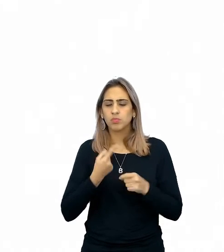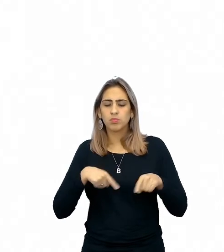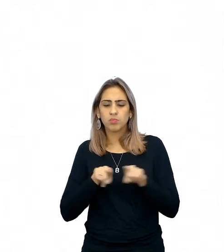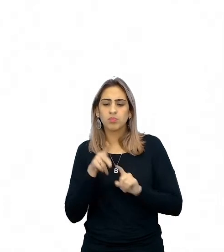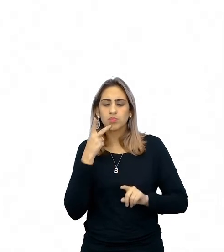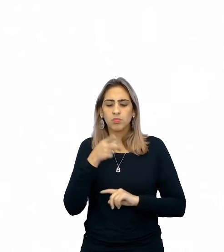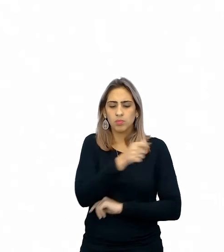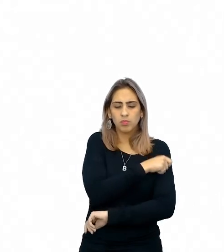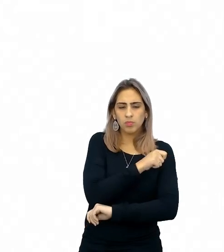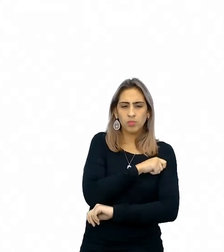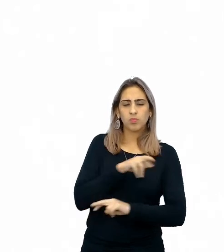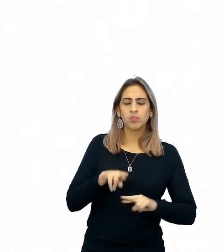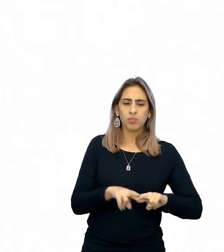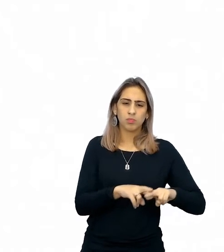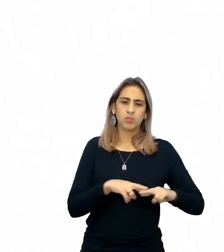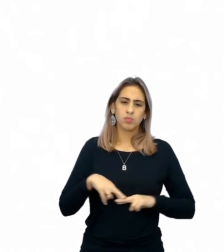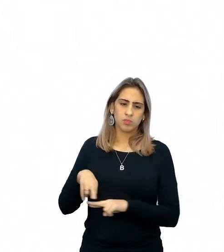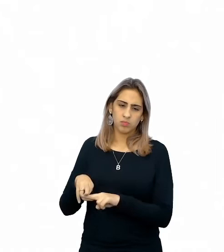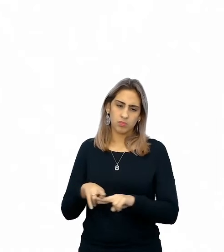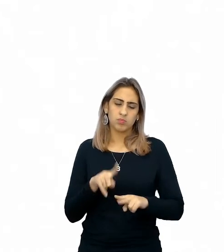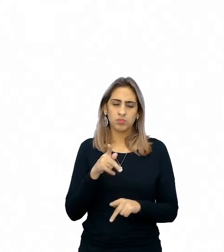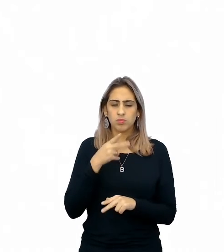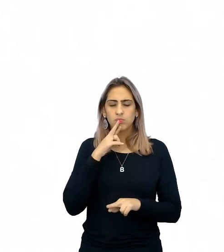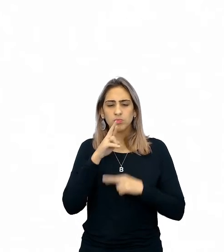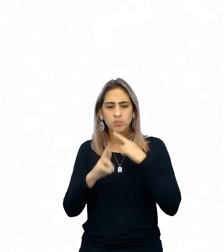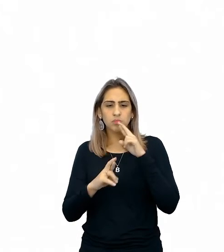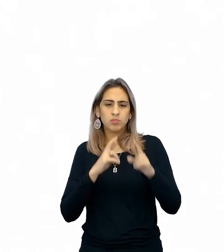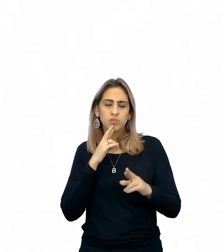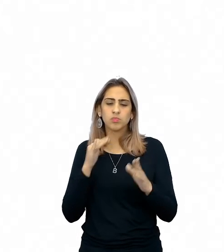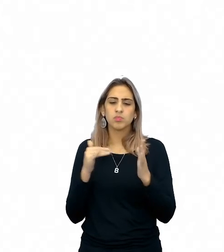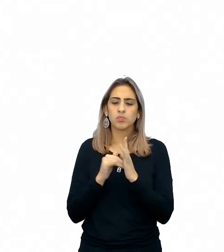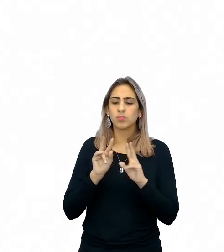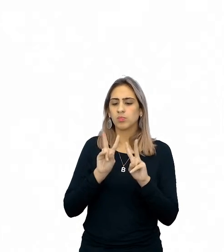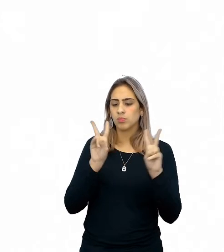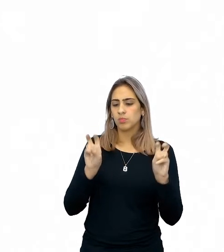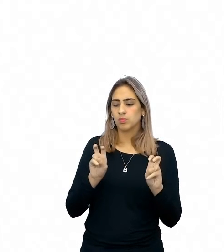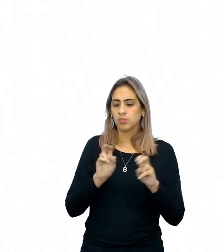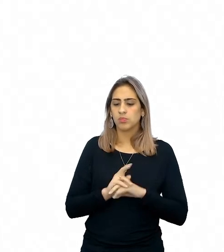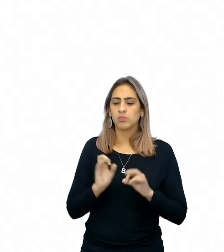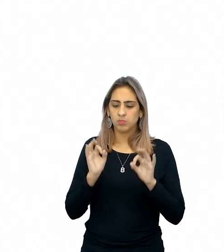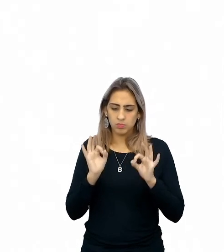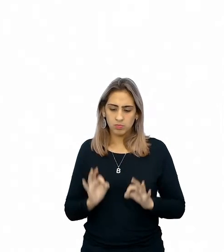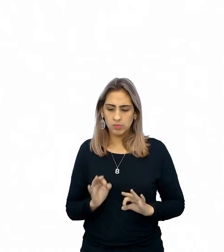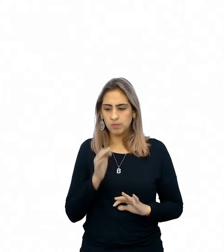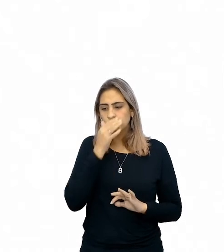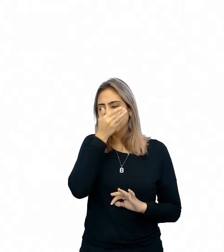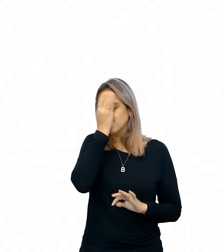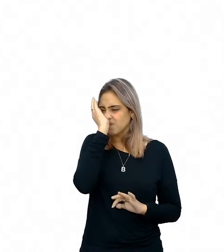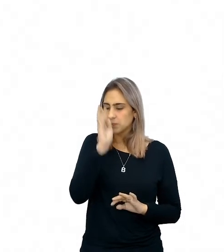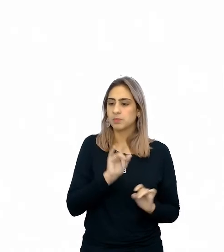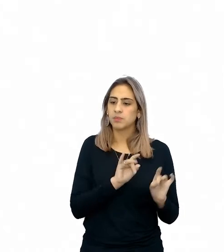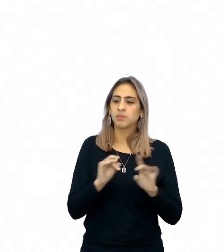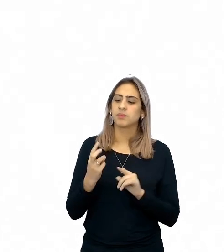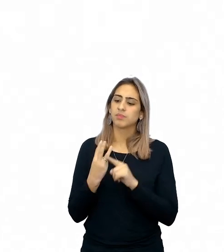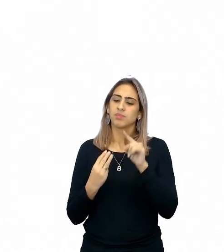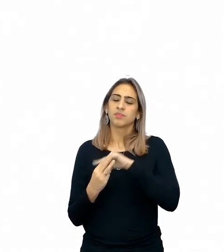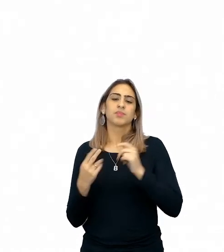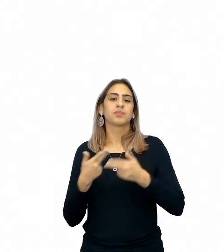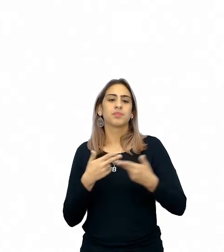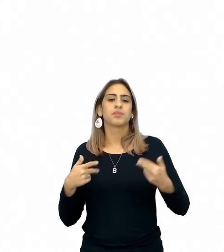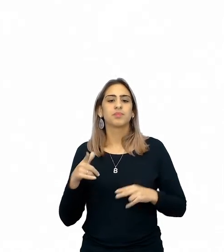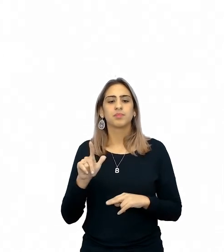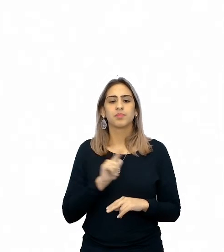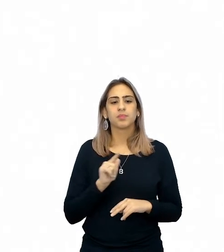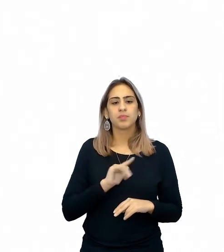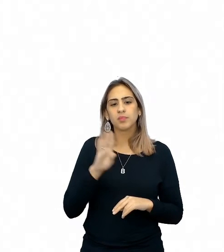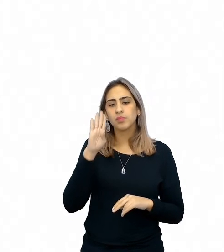os alunos retomando, né, eles respondem então aqui as questões, tá certo? Das 3 plantações, ele vai ver que a